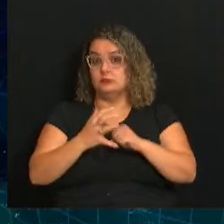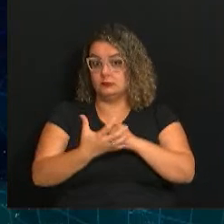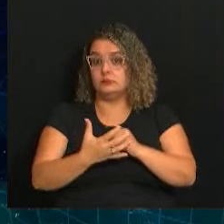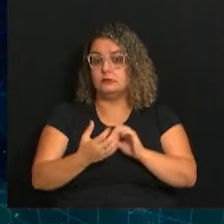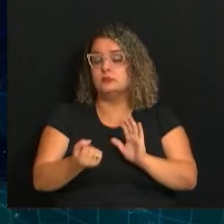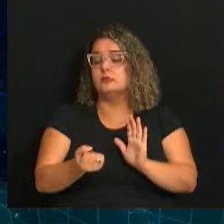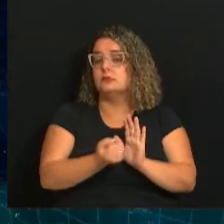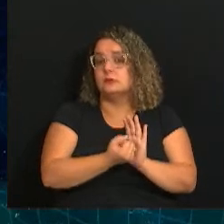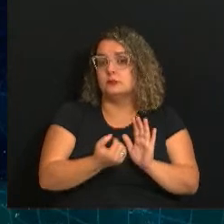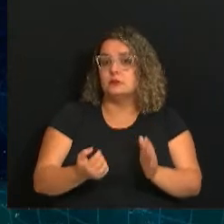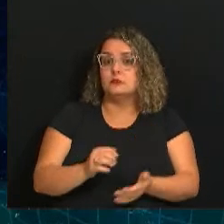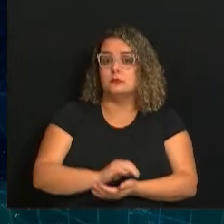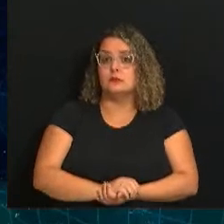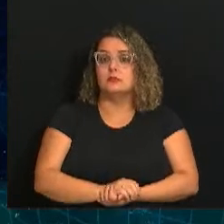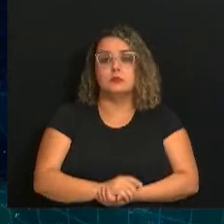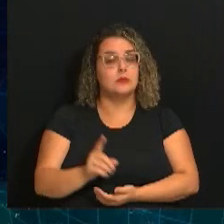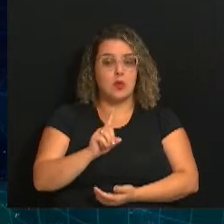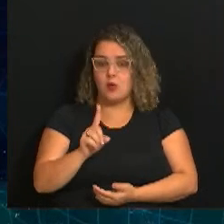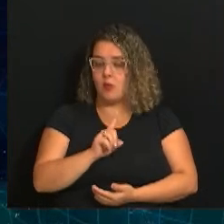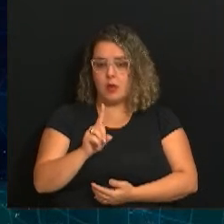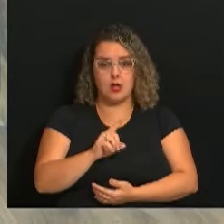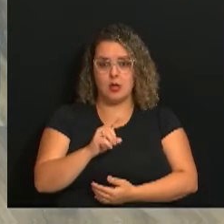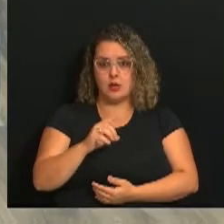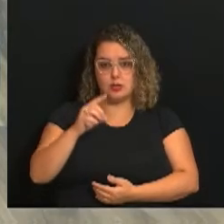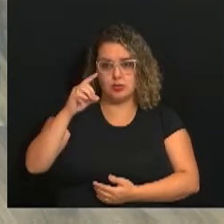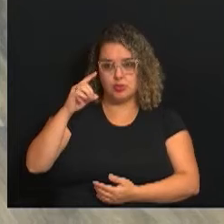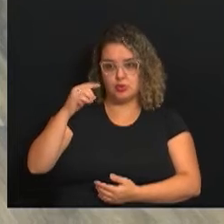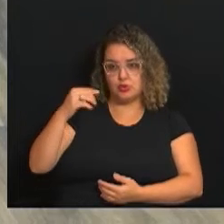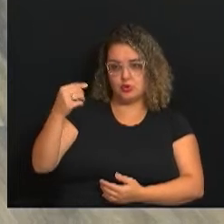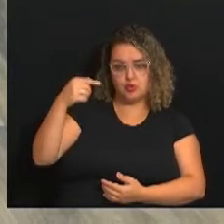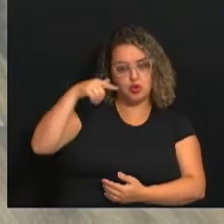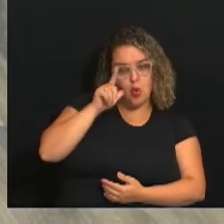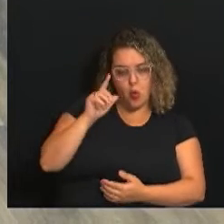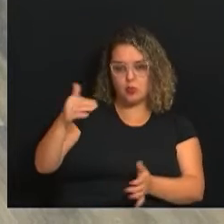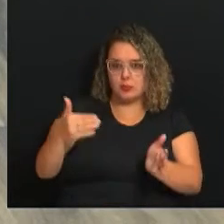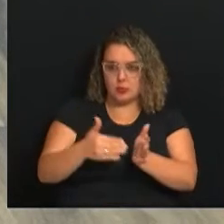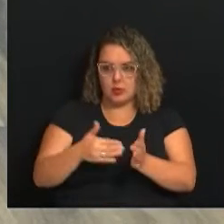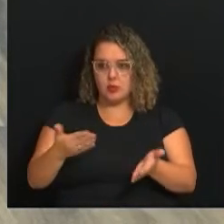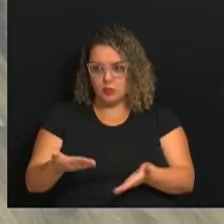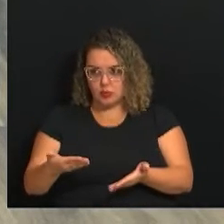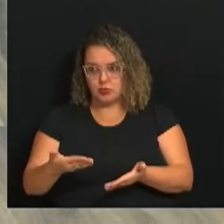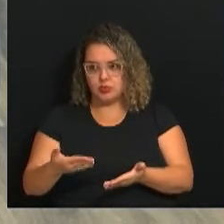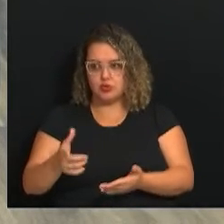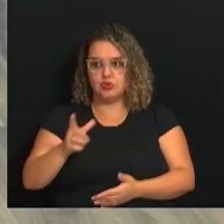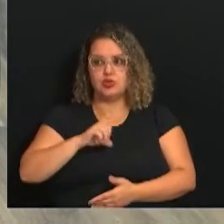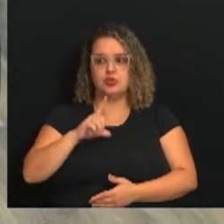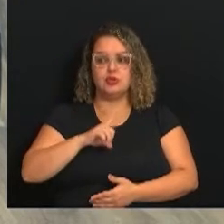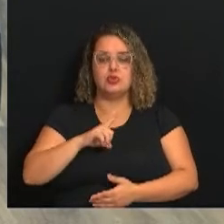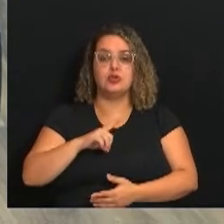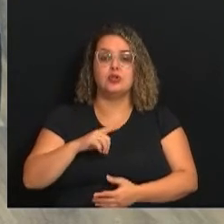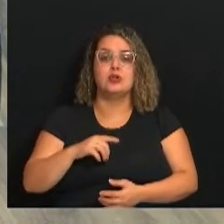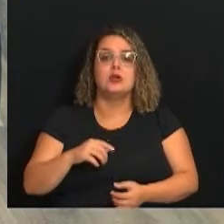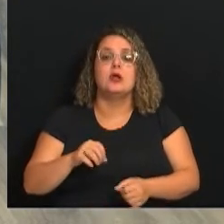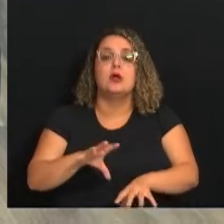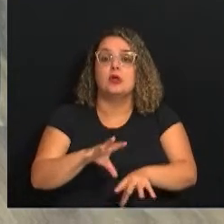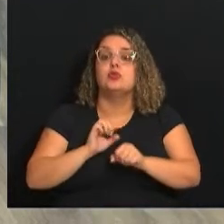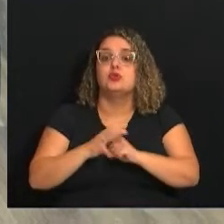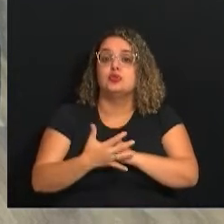658.956, com registro de 77 de domingo para segunda. No estado de São Paulo, são